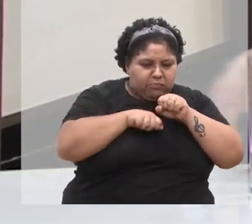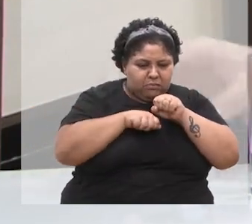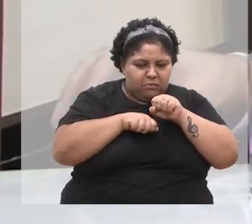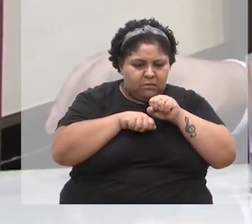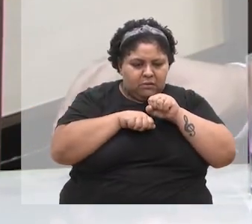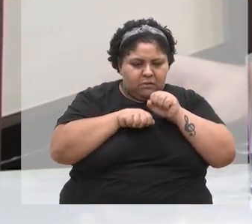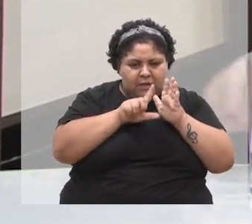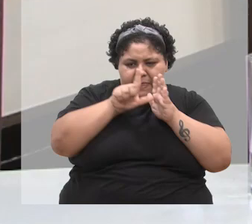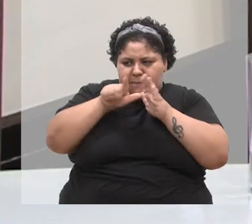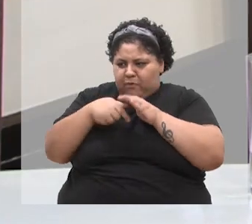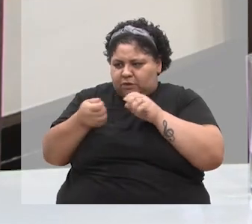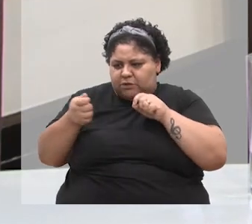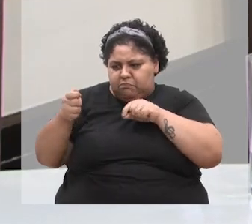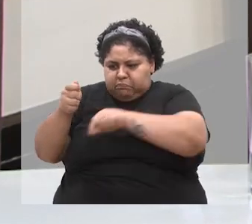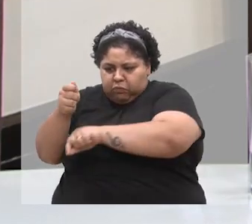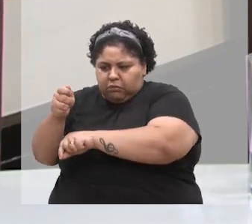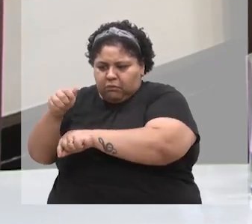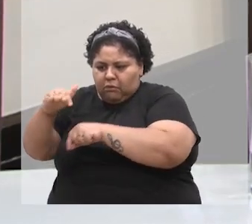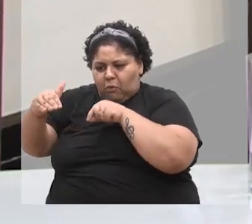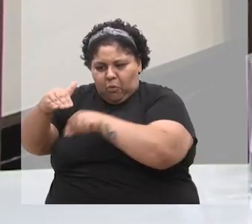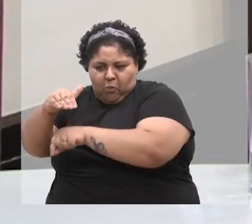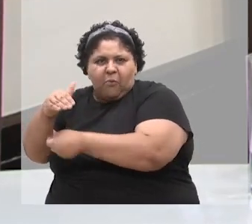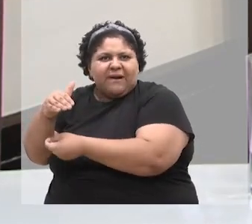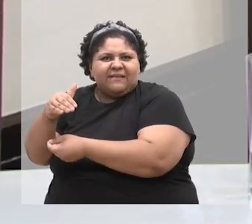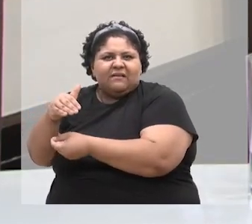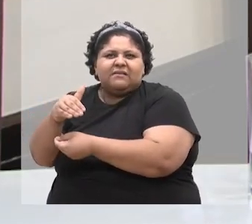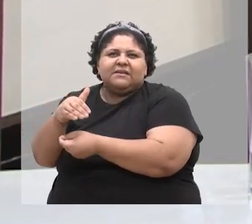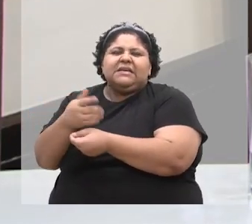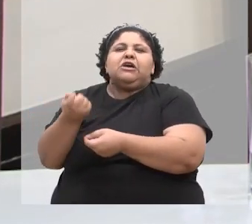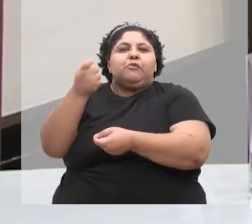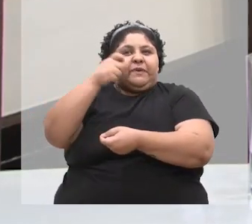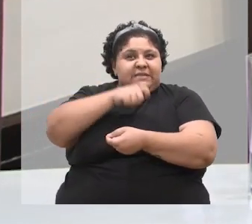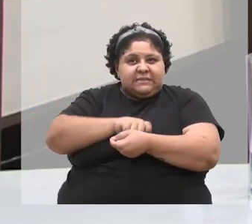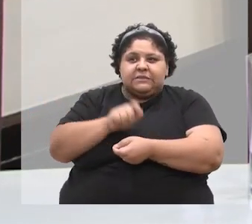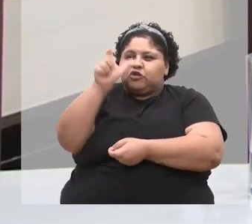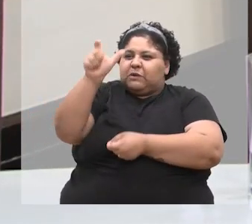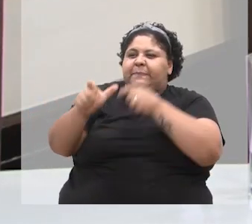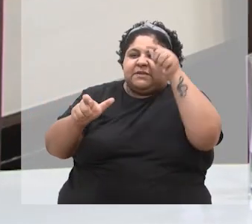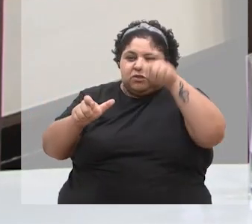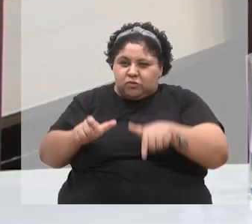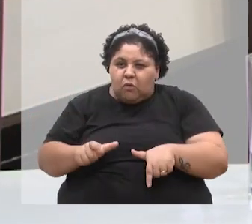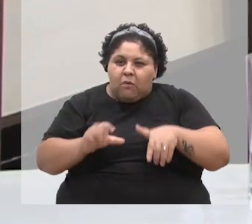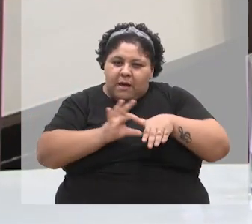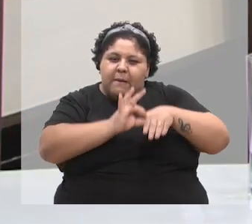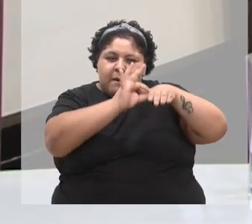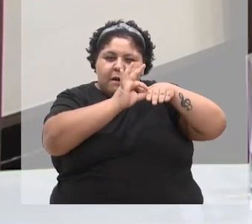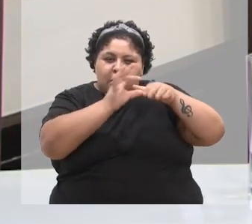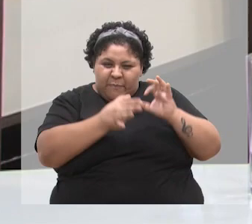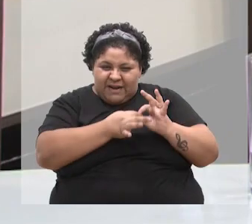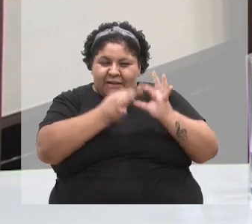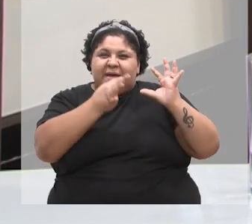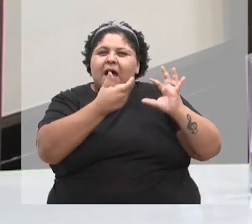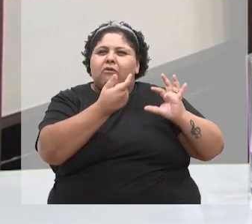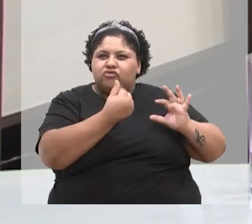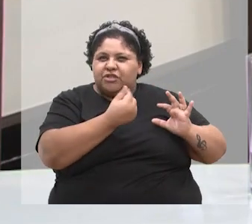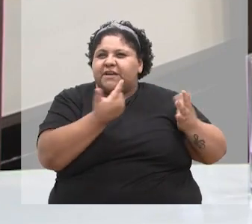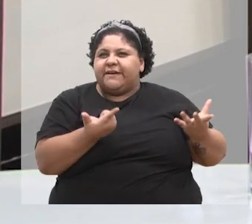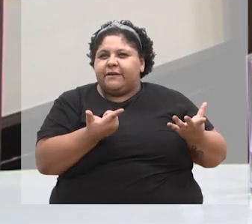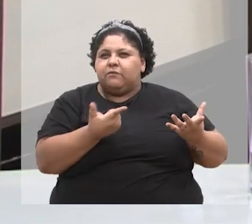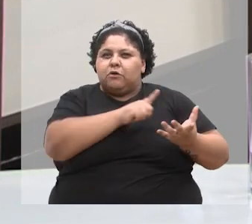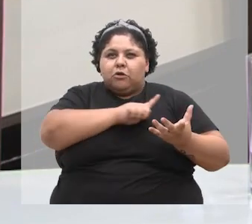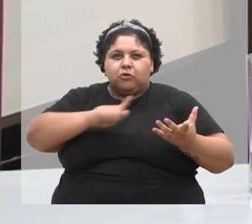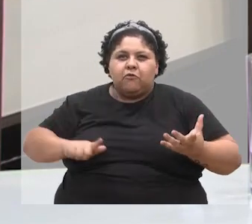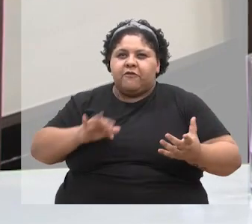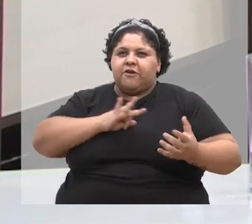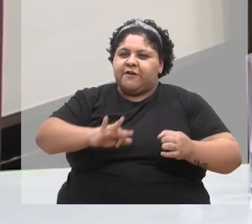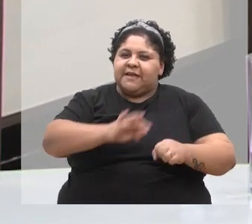um recurso e aplicar. Quer dizer, o fundo ele disciplina, ele estabelece uma rubrica, como a senhora mesma falou, tem políticas públicas, às vezes, do